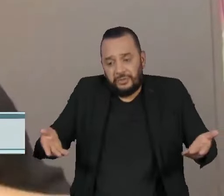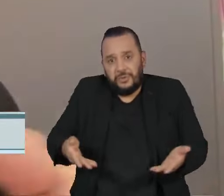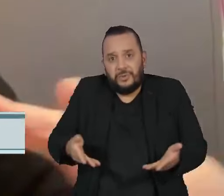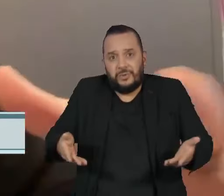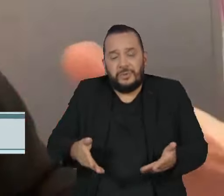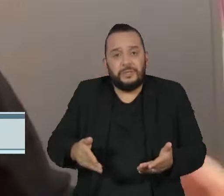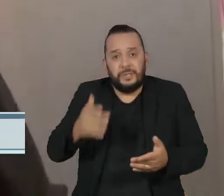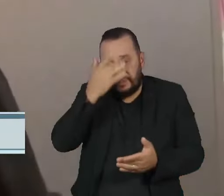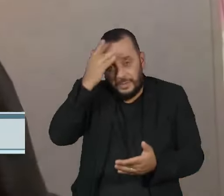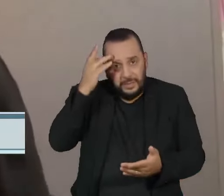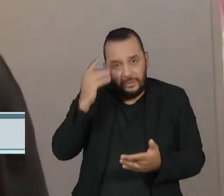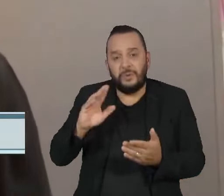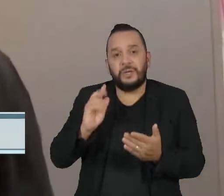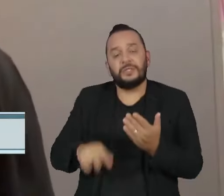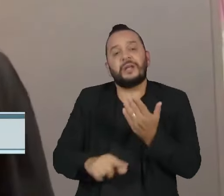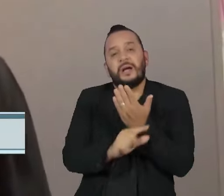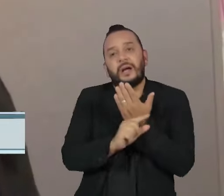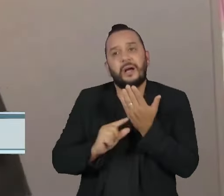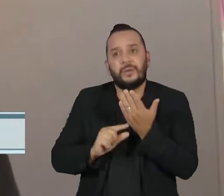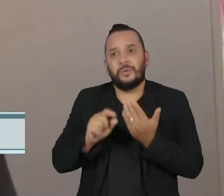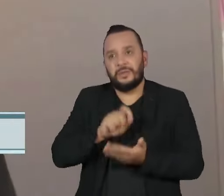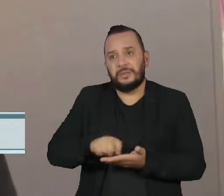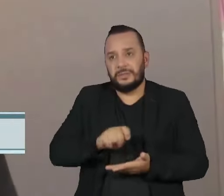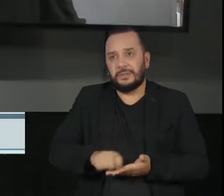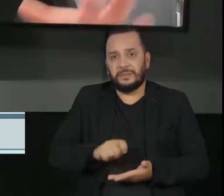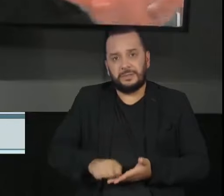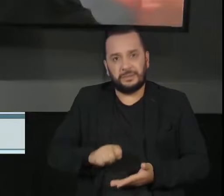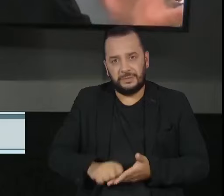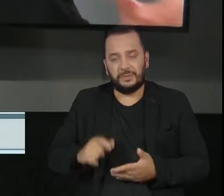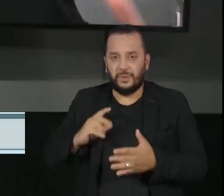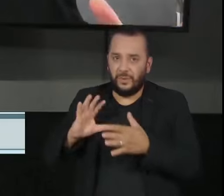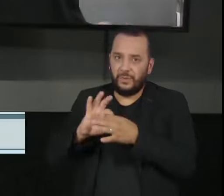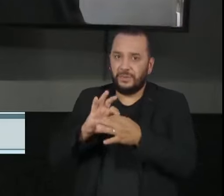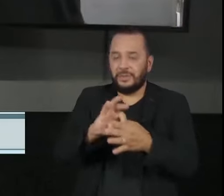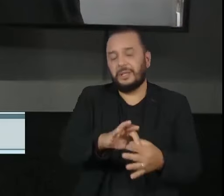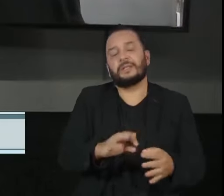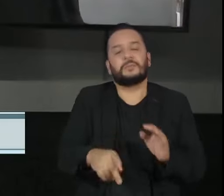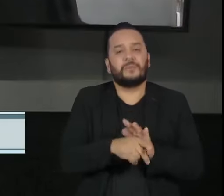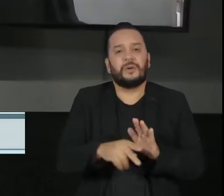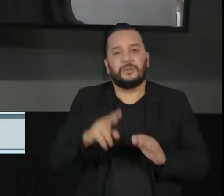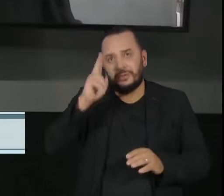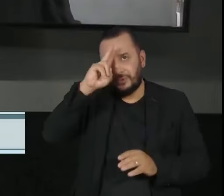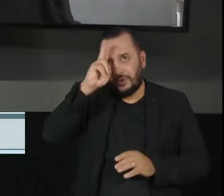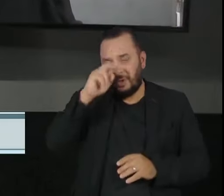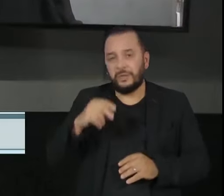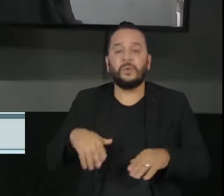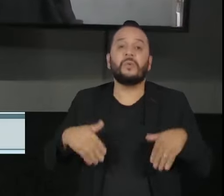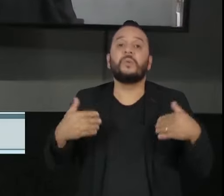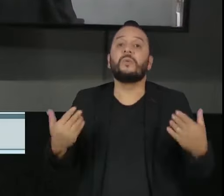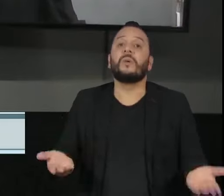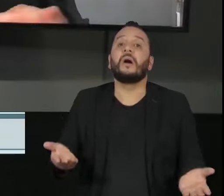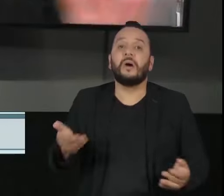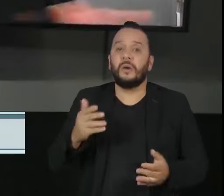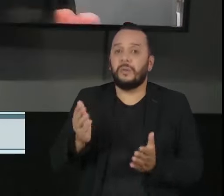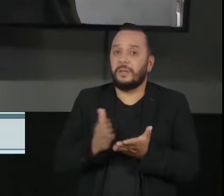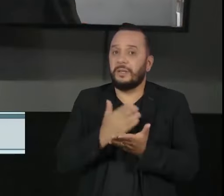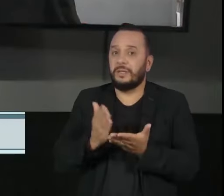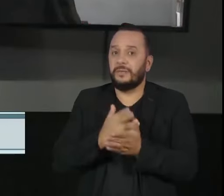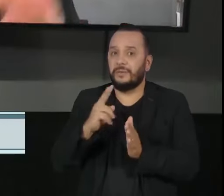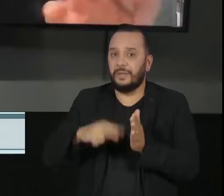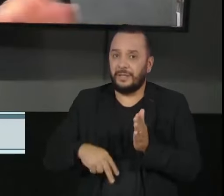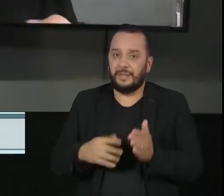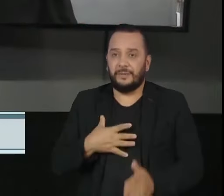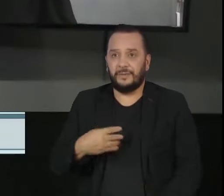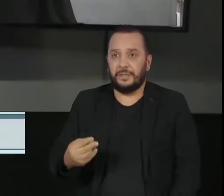autores eles estão nesse contexto histórico Ilan que livro eu vou escolher para ele PR os meus filhos é a maior dica de